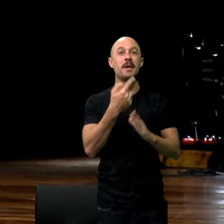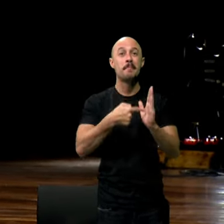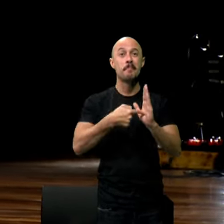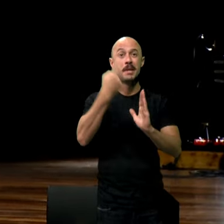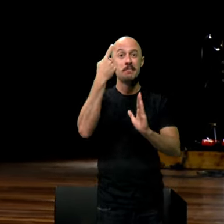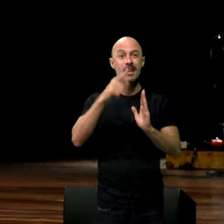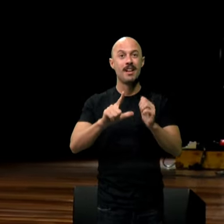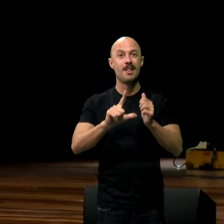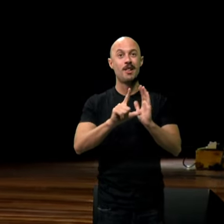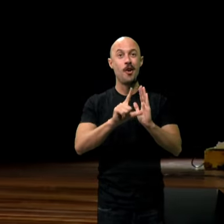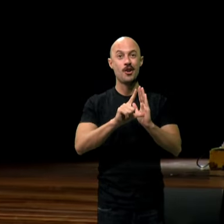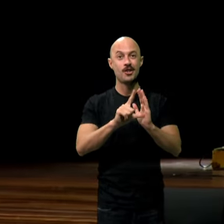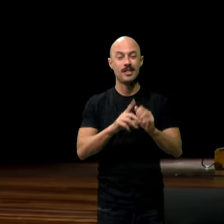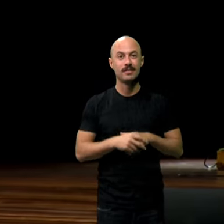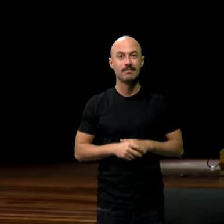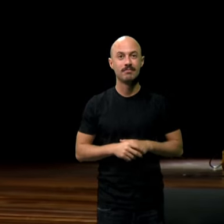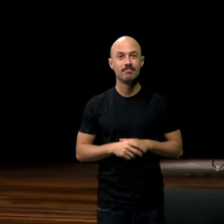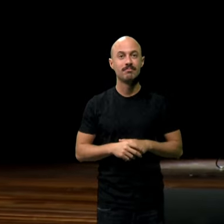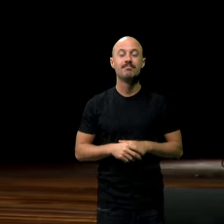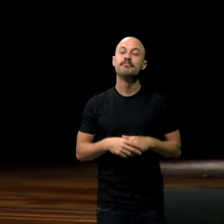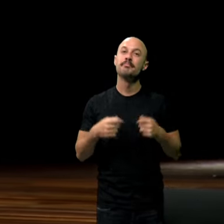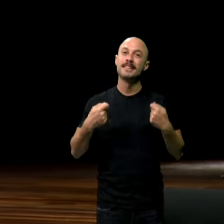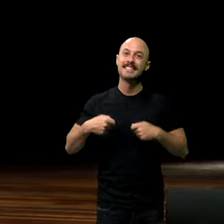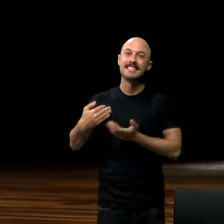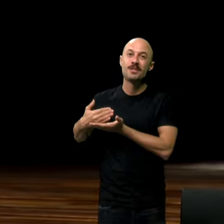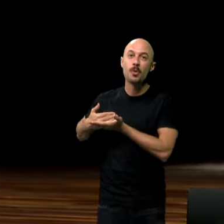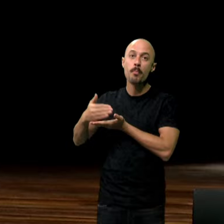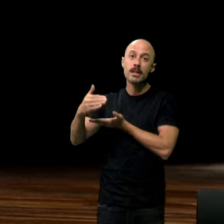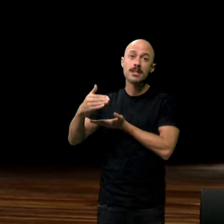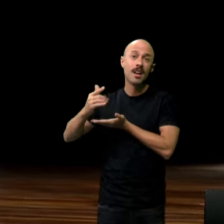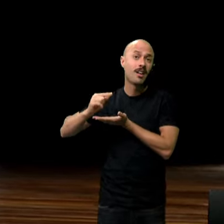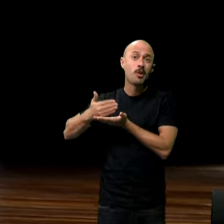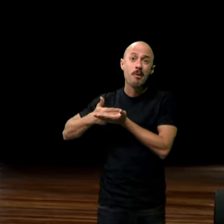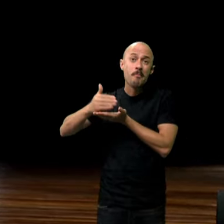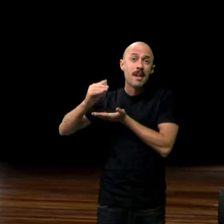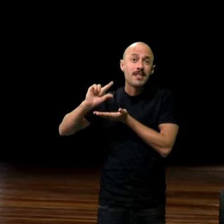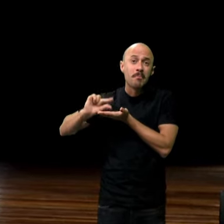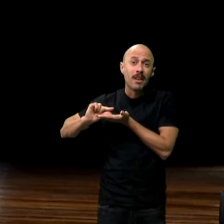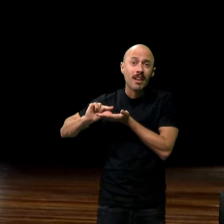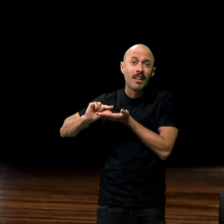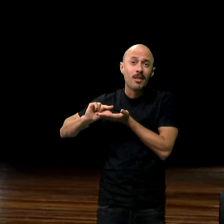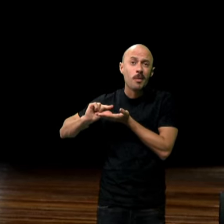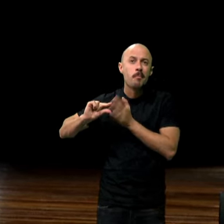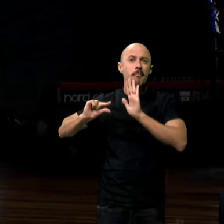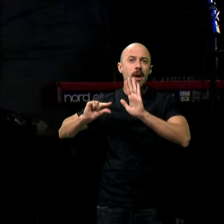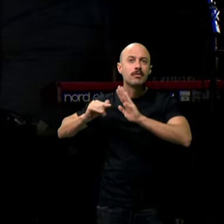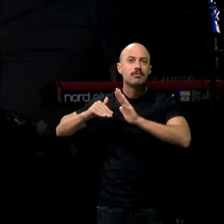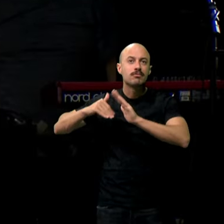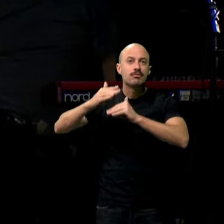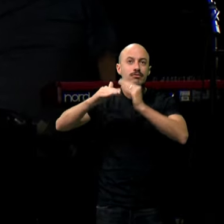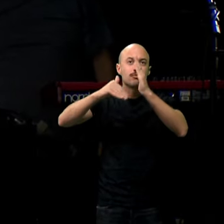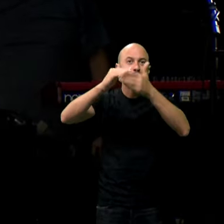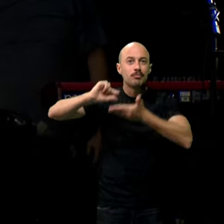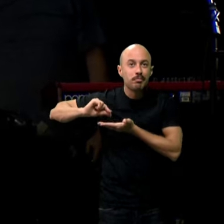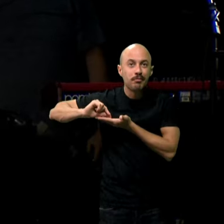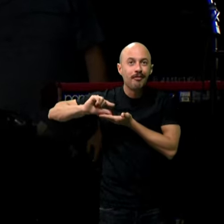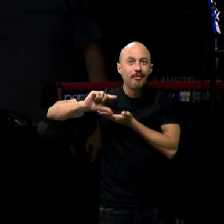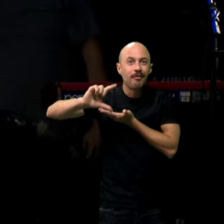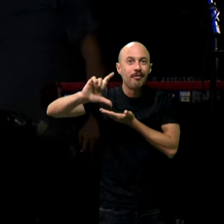Aunque teu começo seja pequeno, teu posterior estado será muito grande.